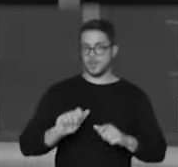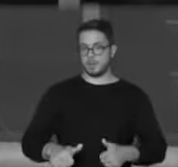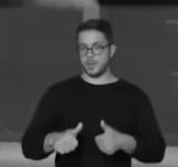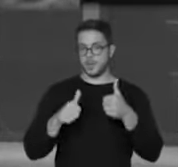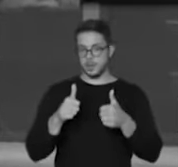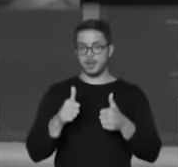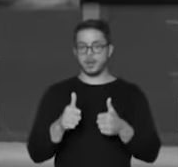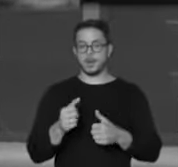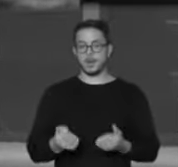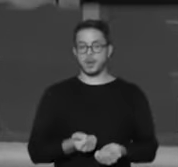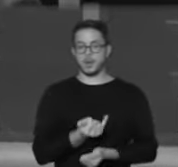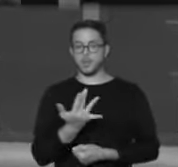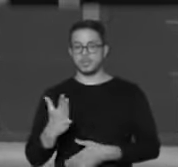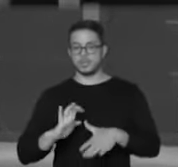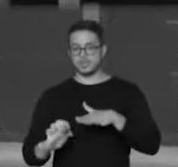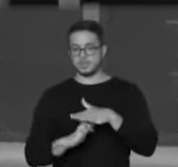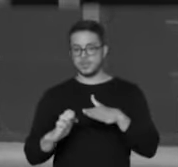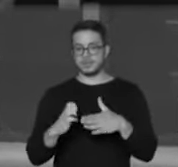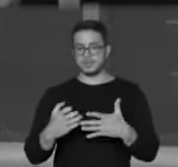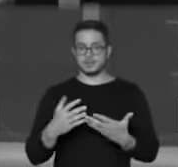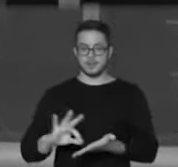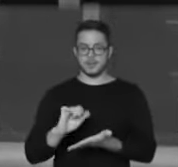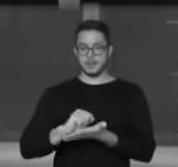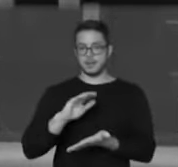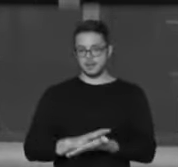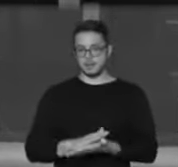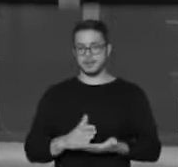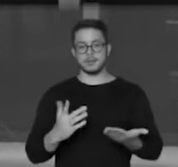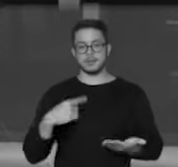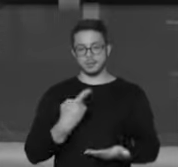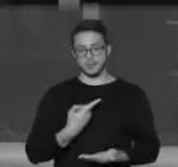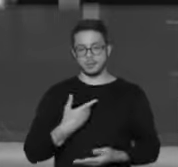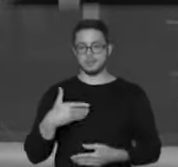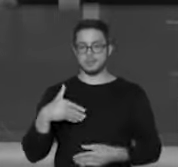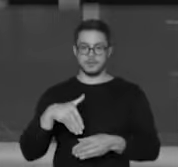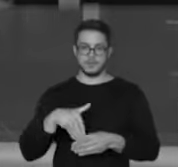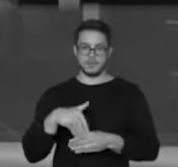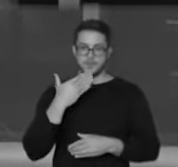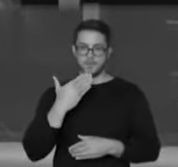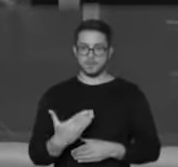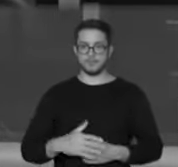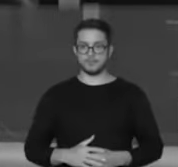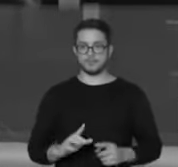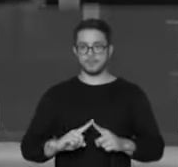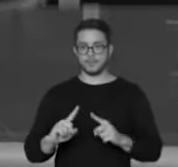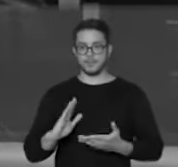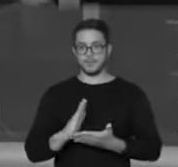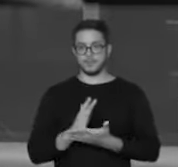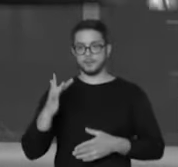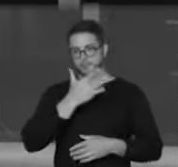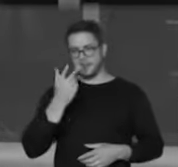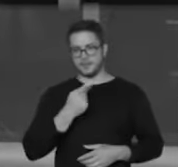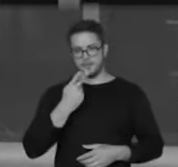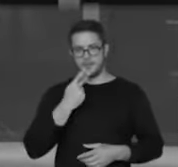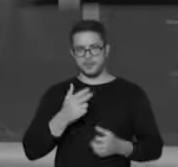Então nós vamos encaminhar favorável à aprovação, embora alguns que utilizaram a palavra tenham falado coisas muito esquisitas